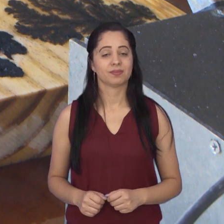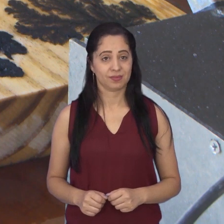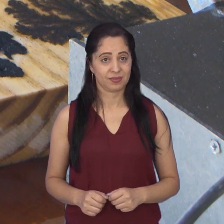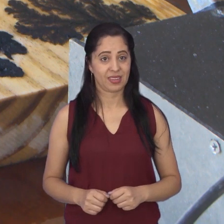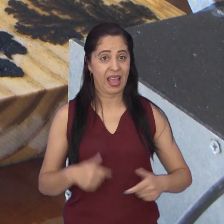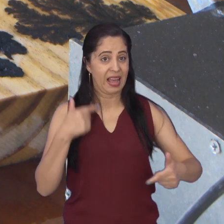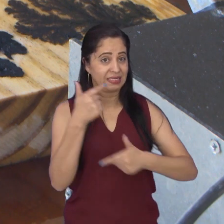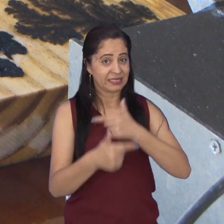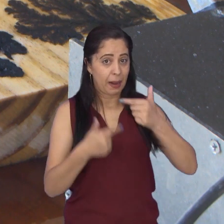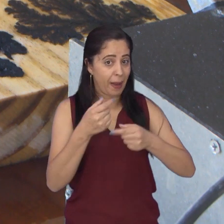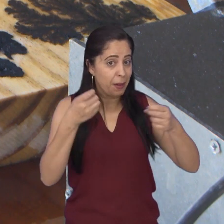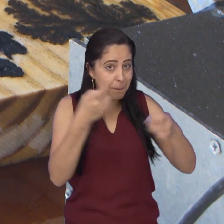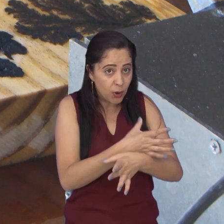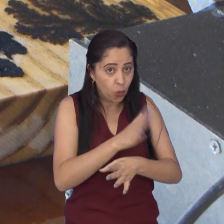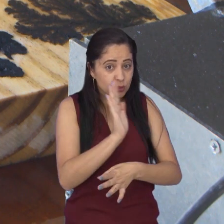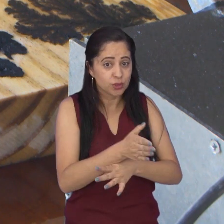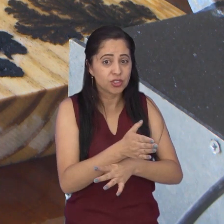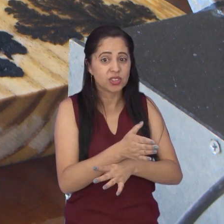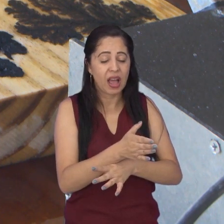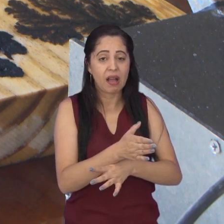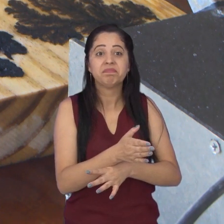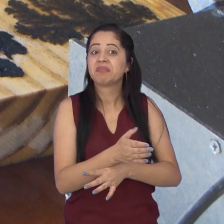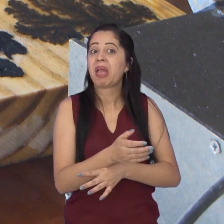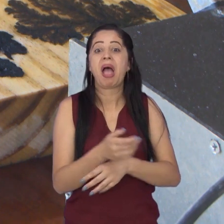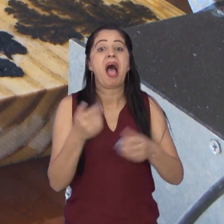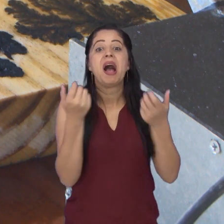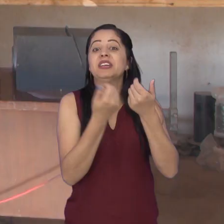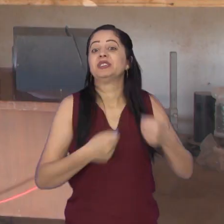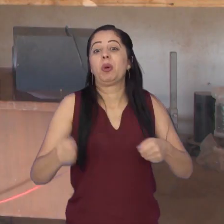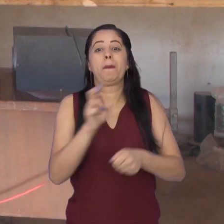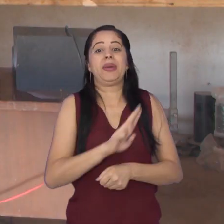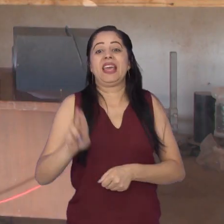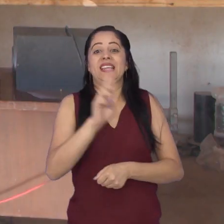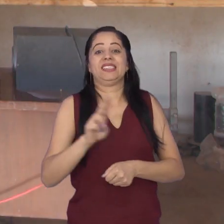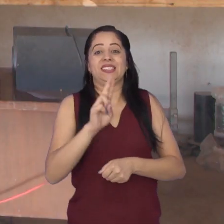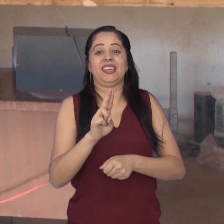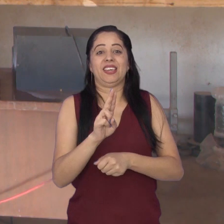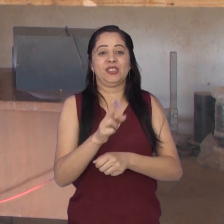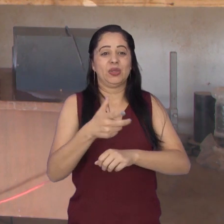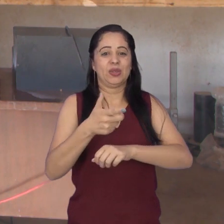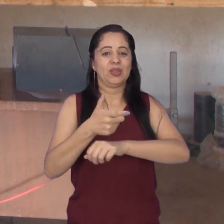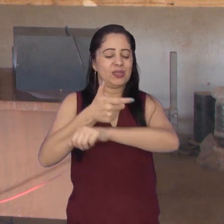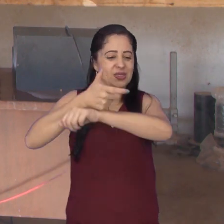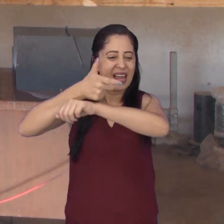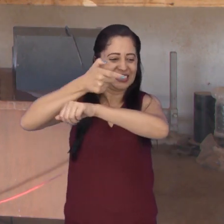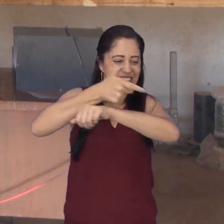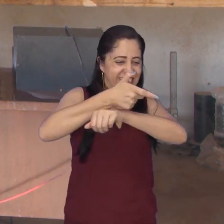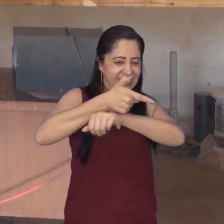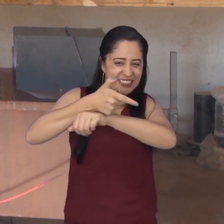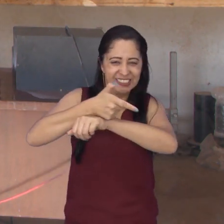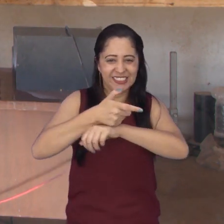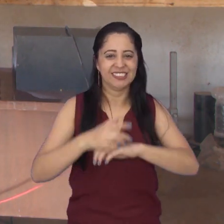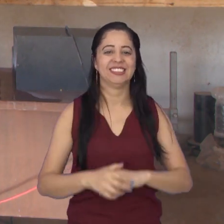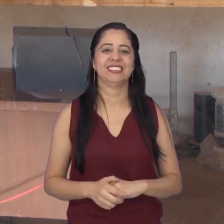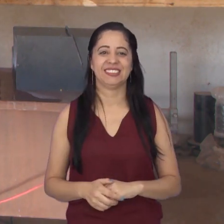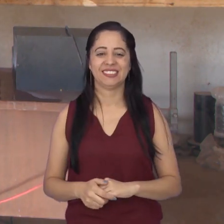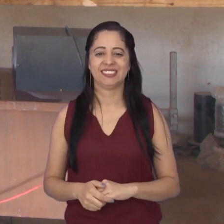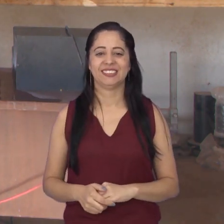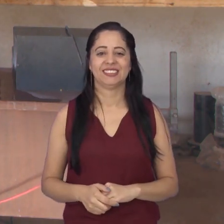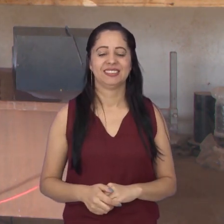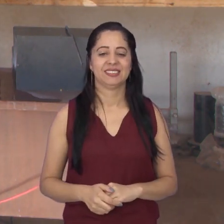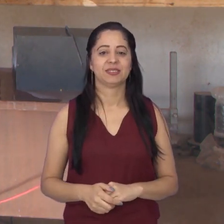Missão cumprida, Bruno? A missão cumprida. Olha só, não precisou Não usar o precisamos equipamento de segurança. Muito bom. Deixa eu devolver